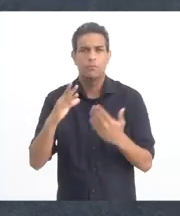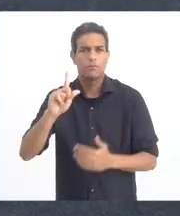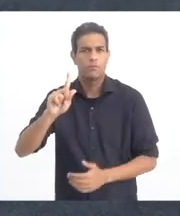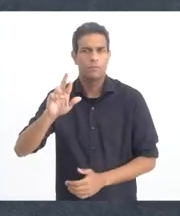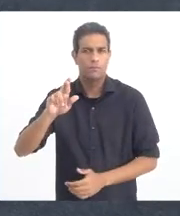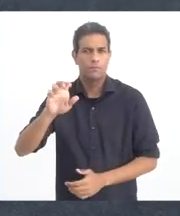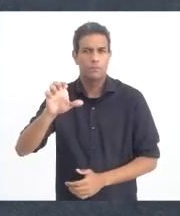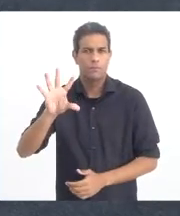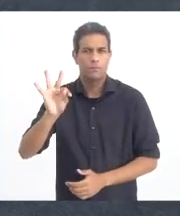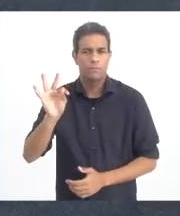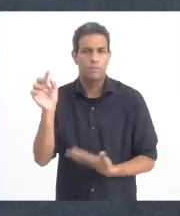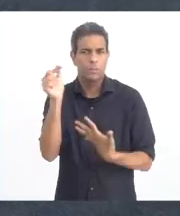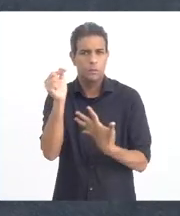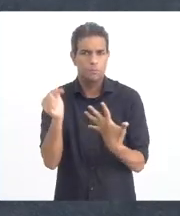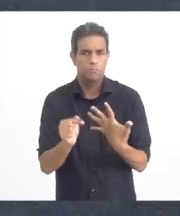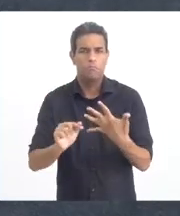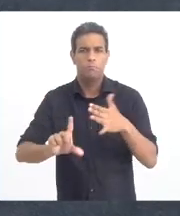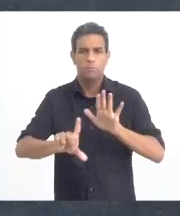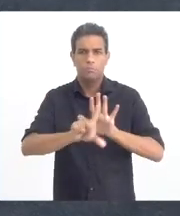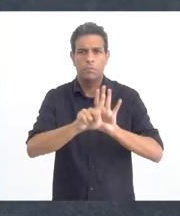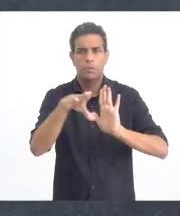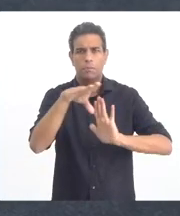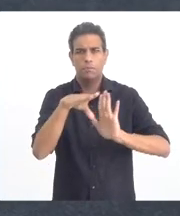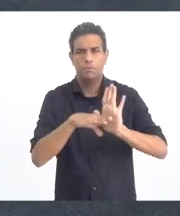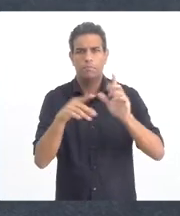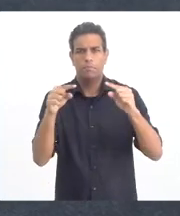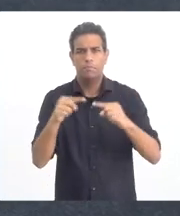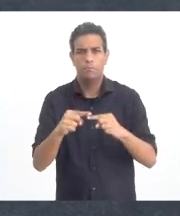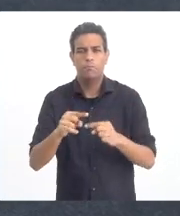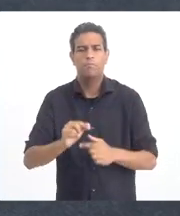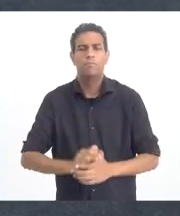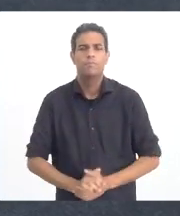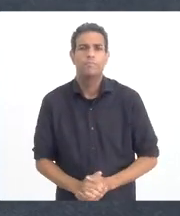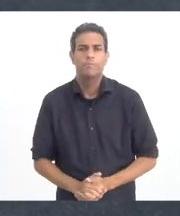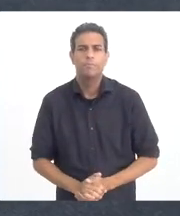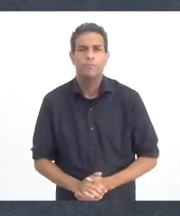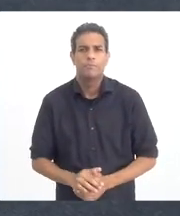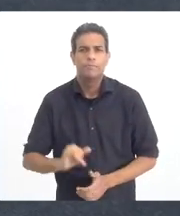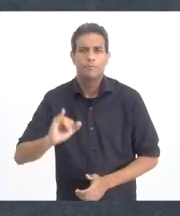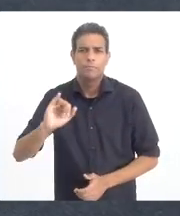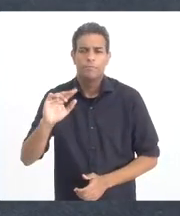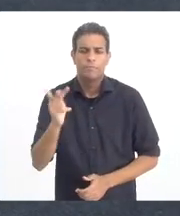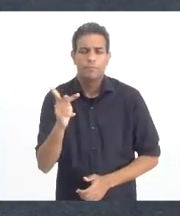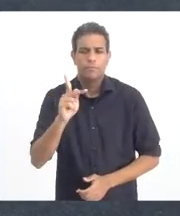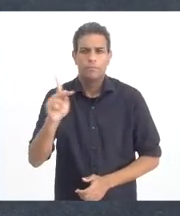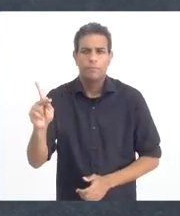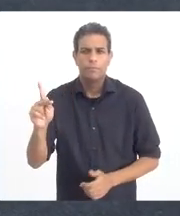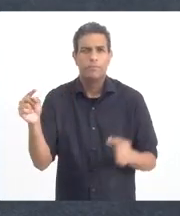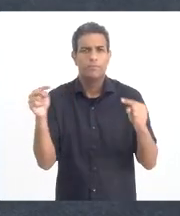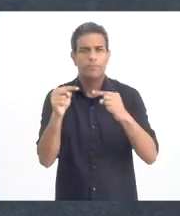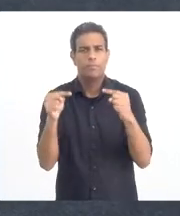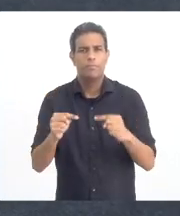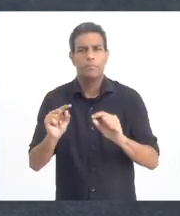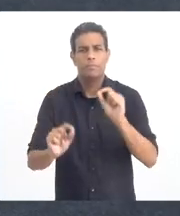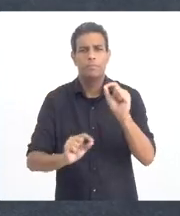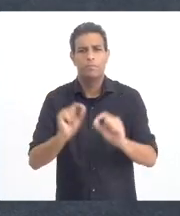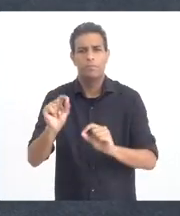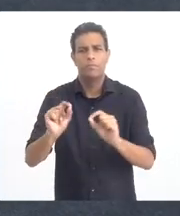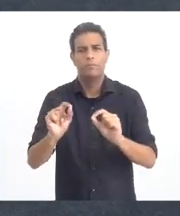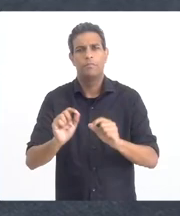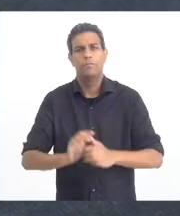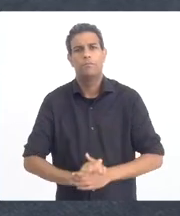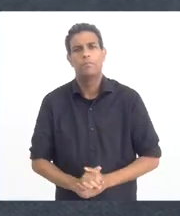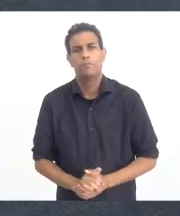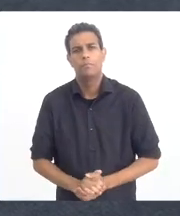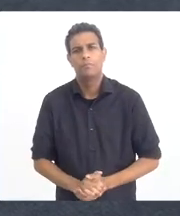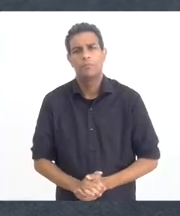já temos a indicação legislativa do IHP, em parceria do Grupo Nata das Praças, com o gabinete